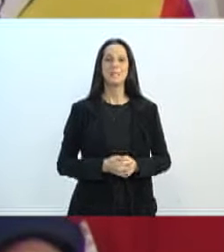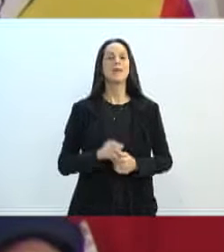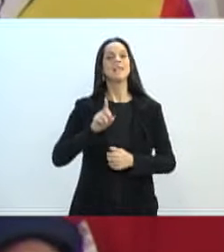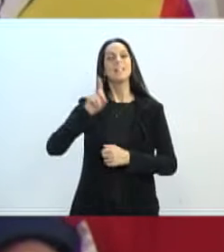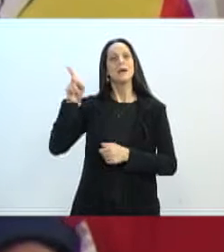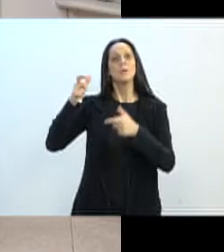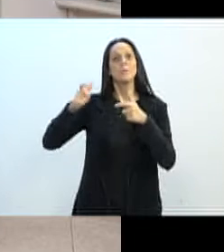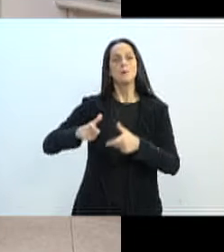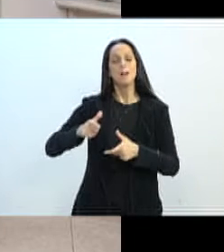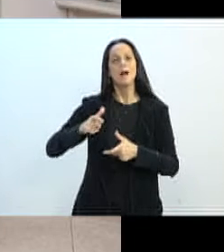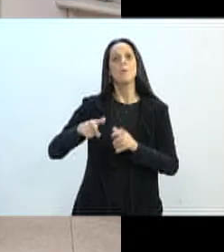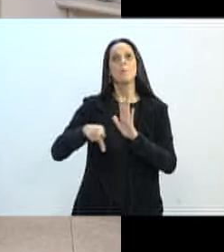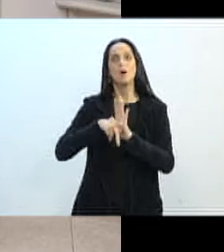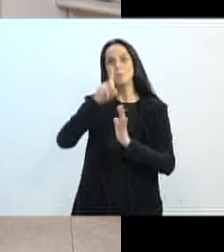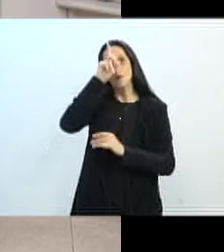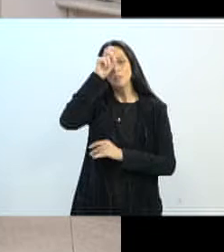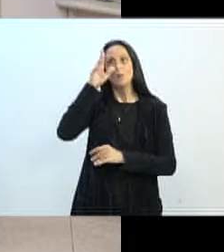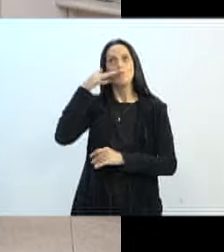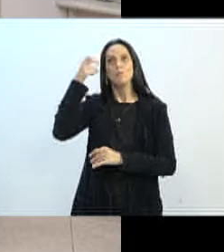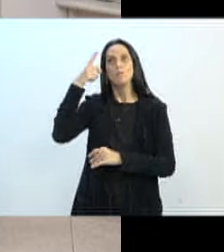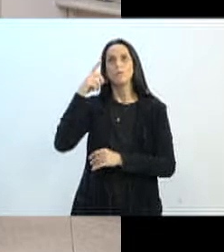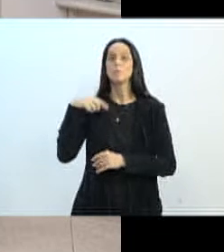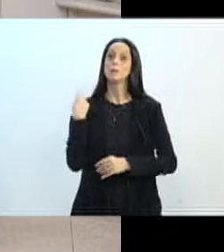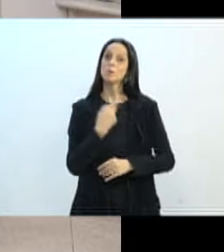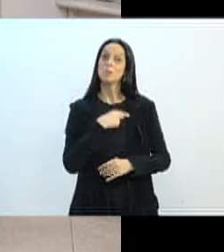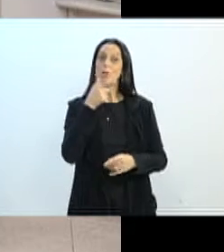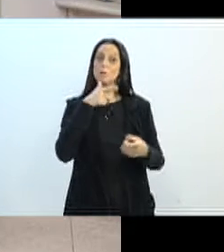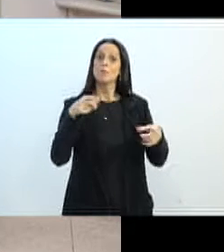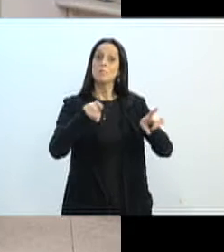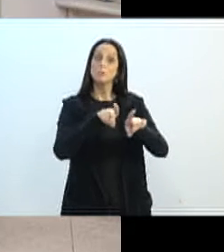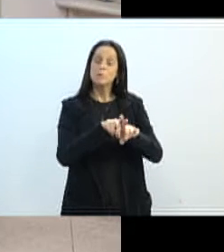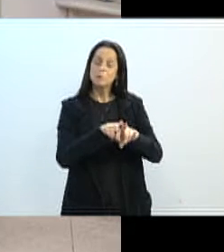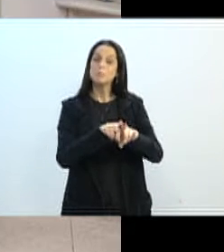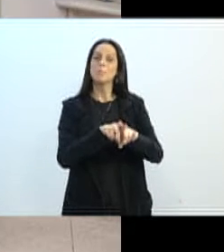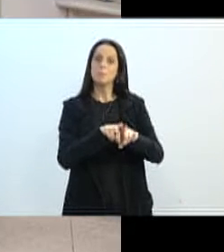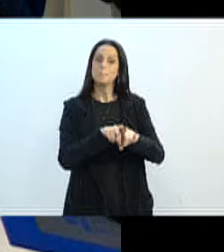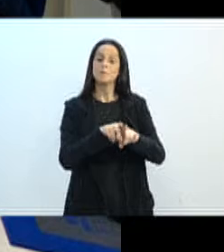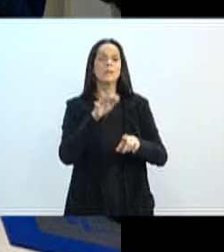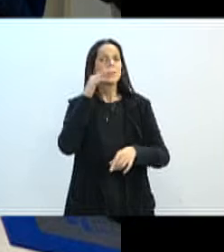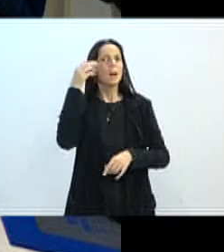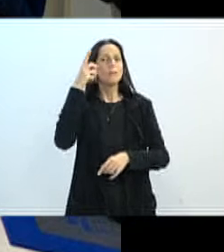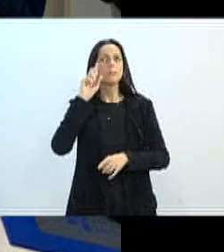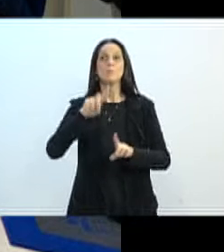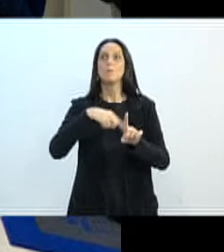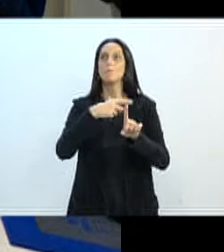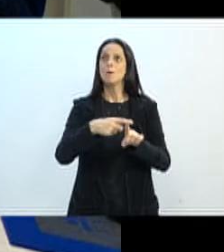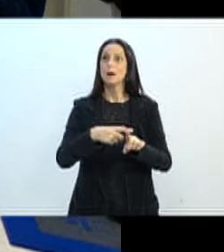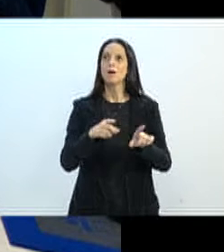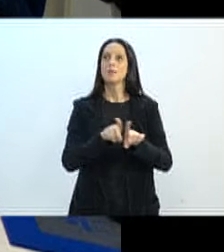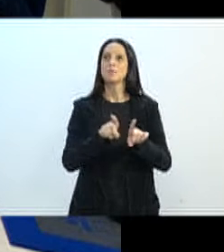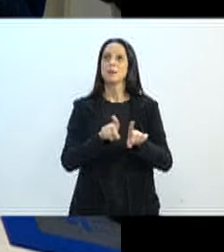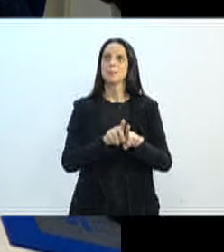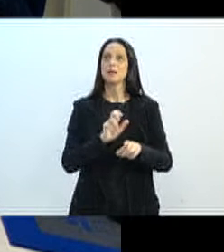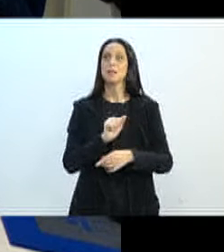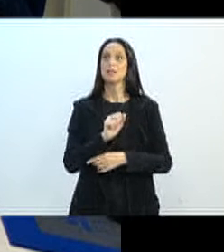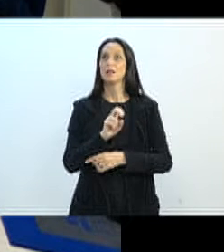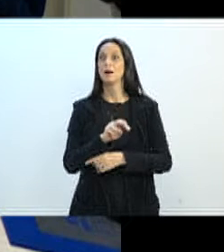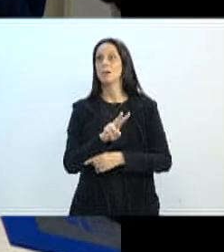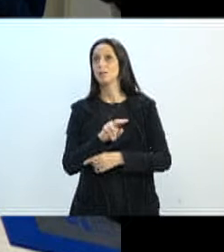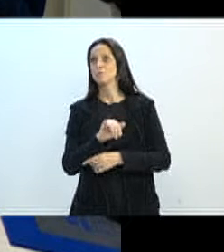Nós, através de um convênio com a universidade, com a FURB e com o consórcio da Anvi, o